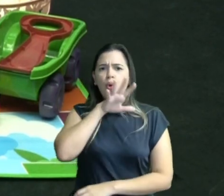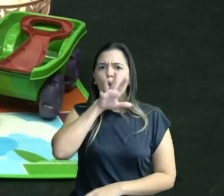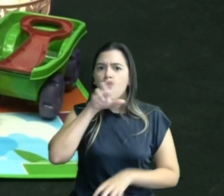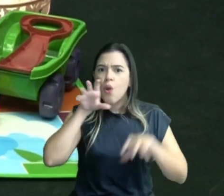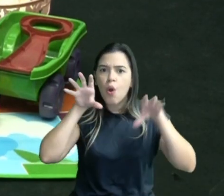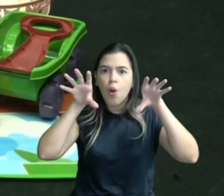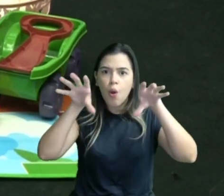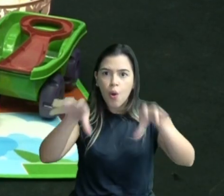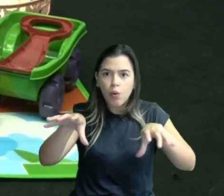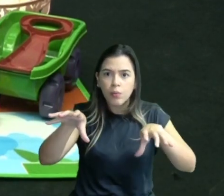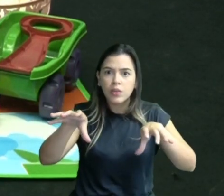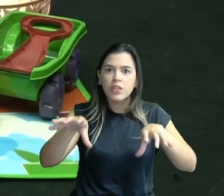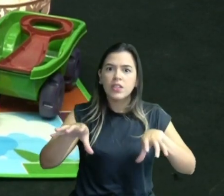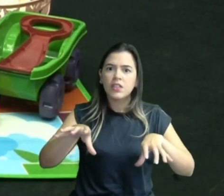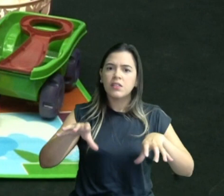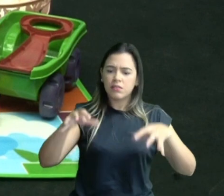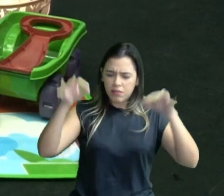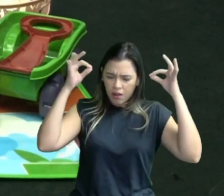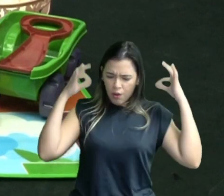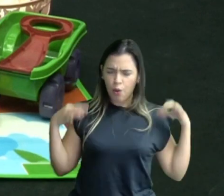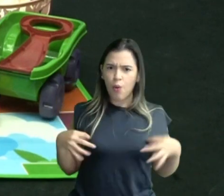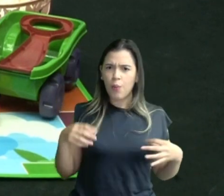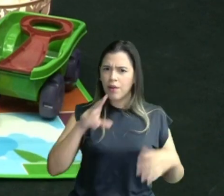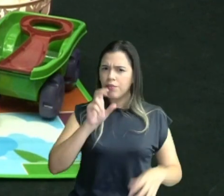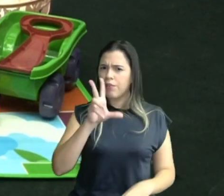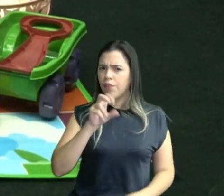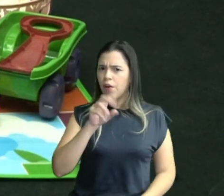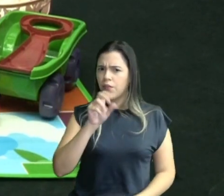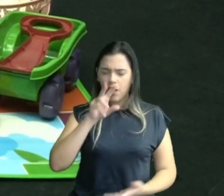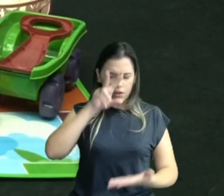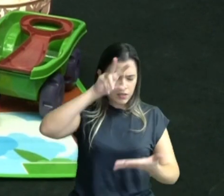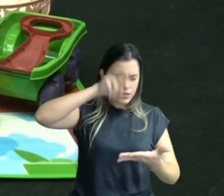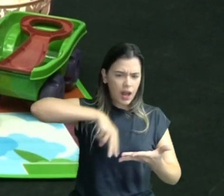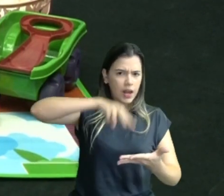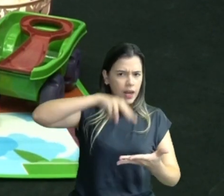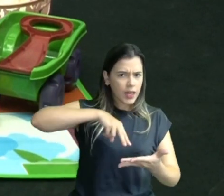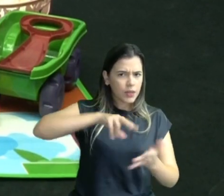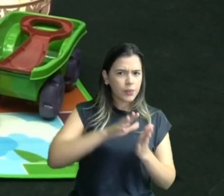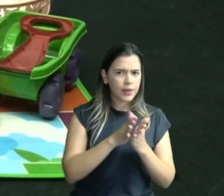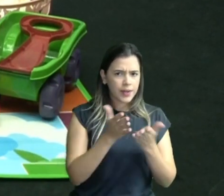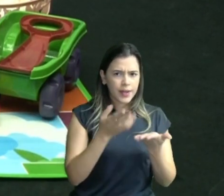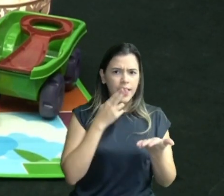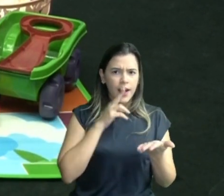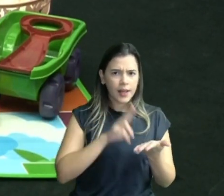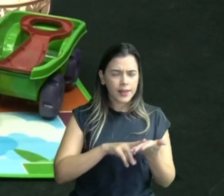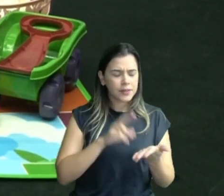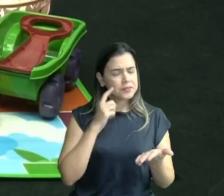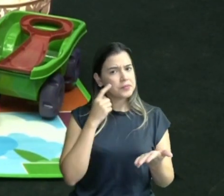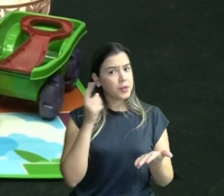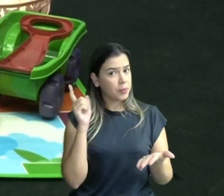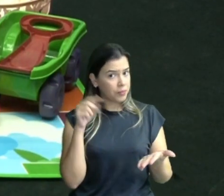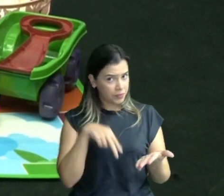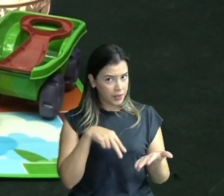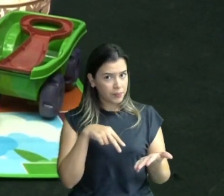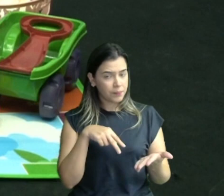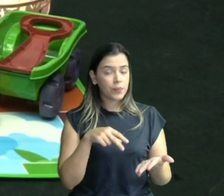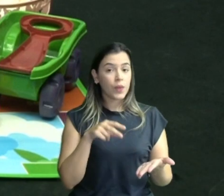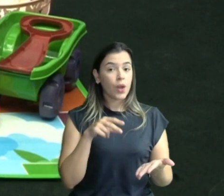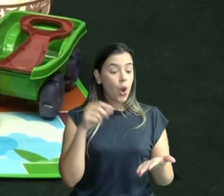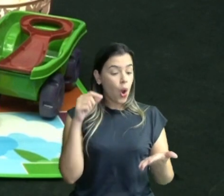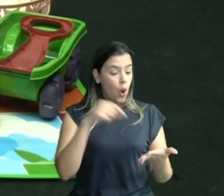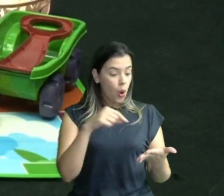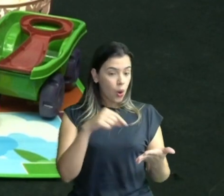e está lendo a carta que recebeu vamos ver de quem é olha só